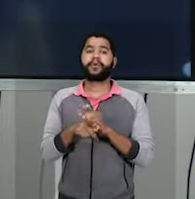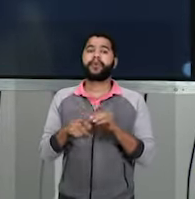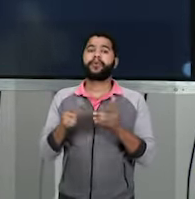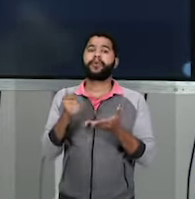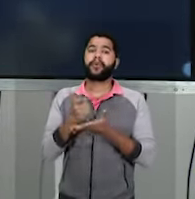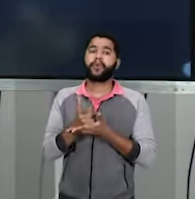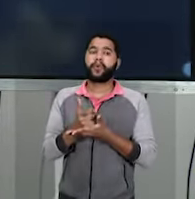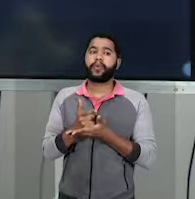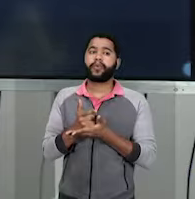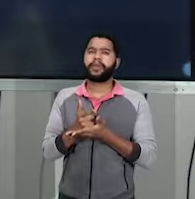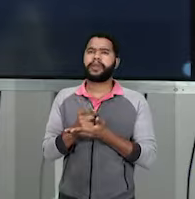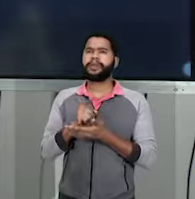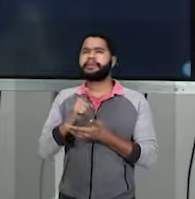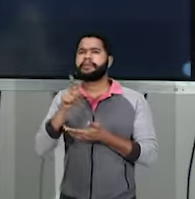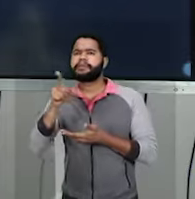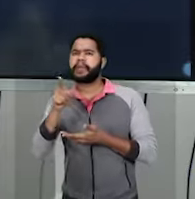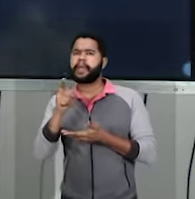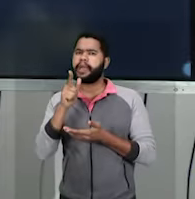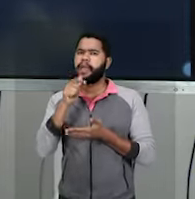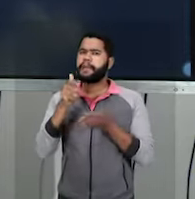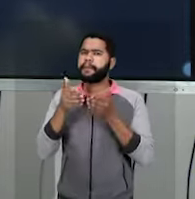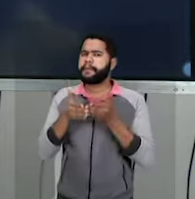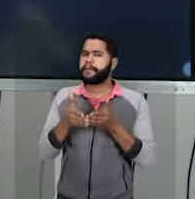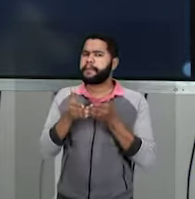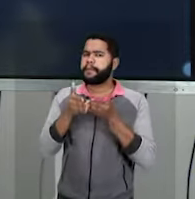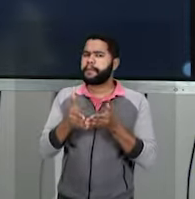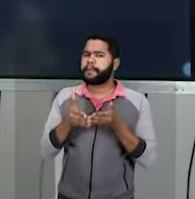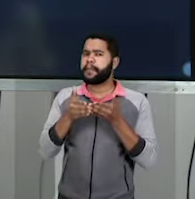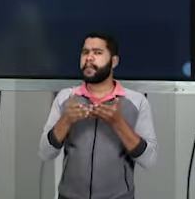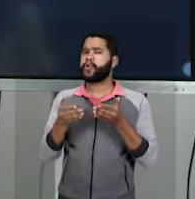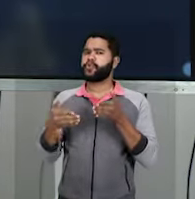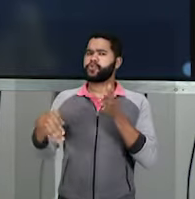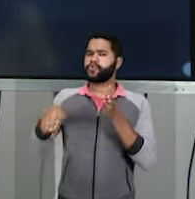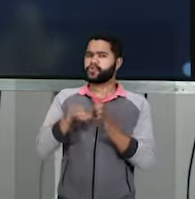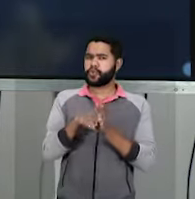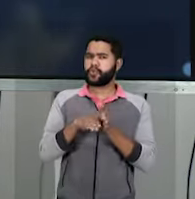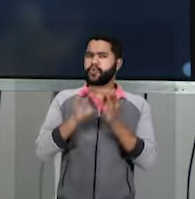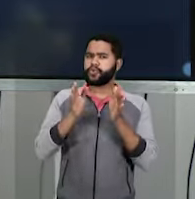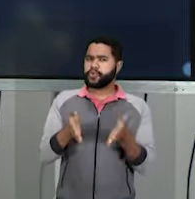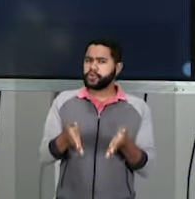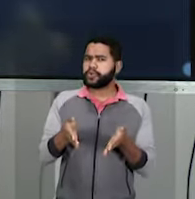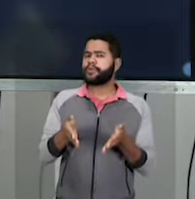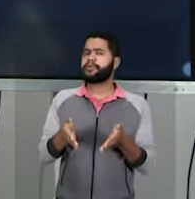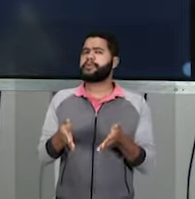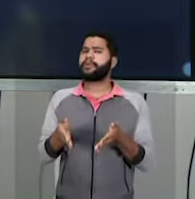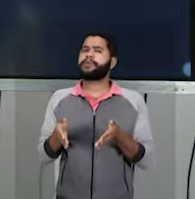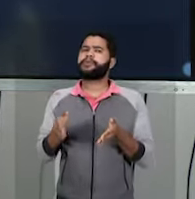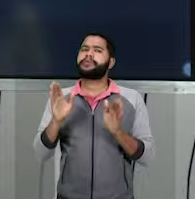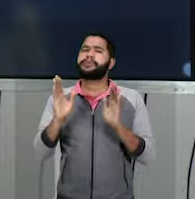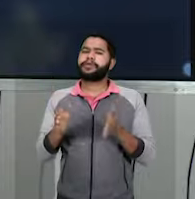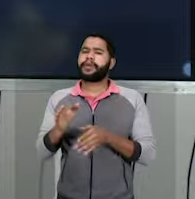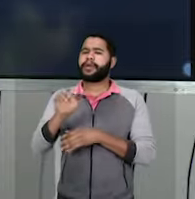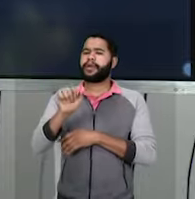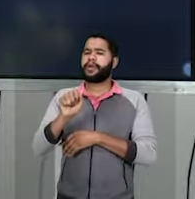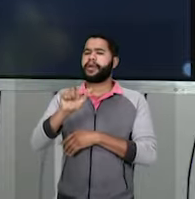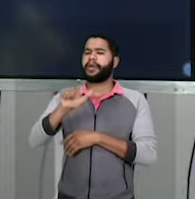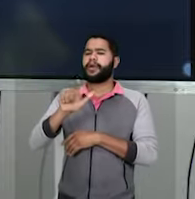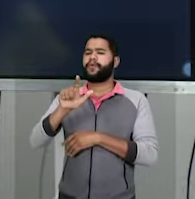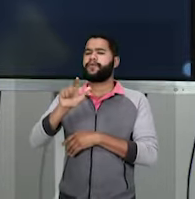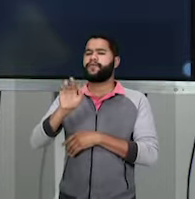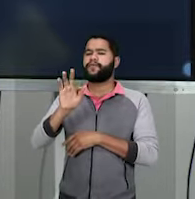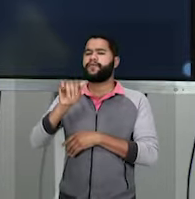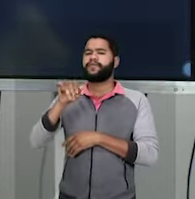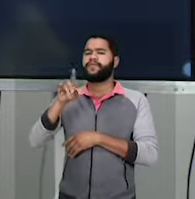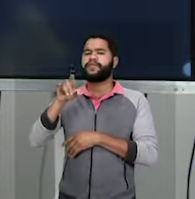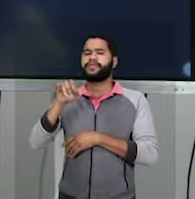nossa compra se ainda está no mar se já chegou ao Porto se já passou pela alfândega Você